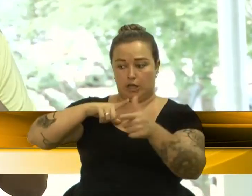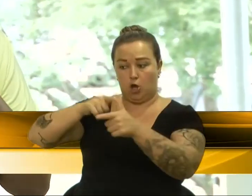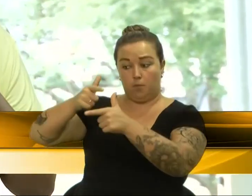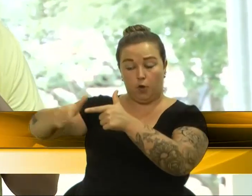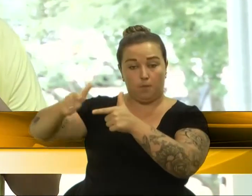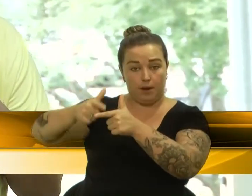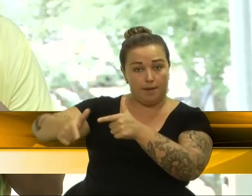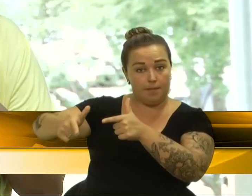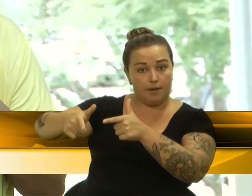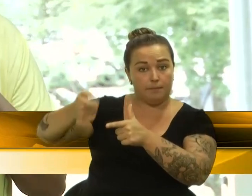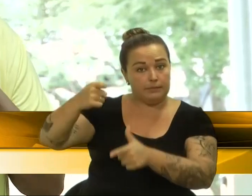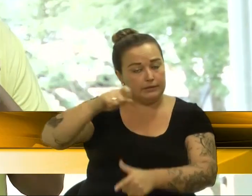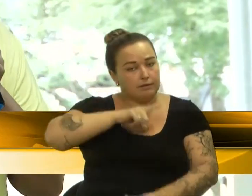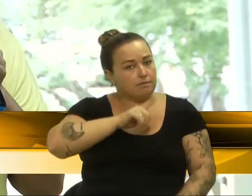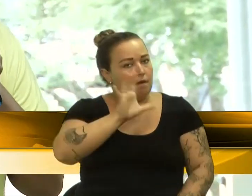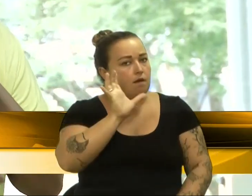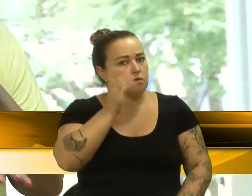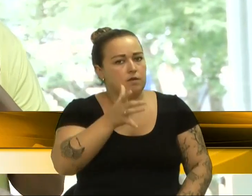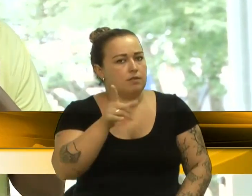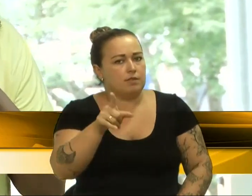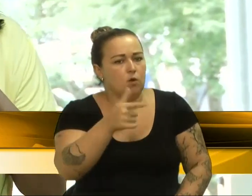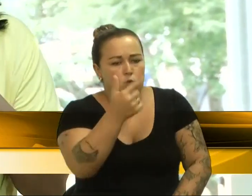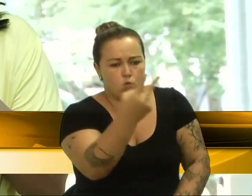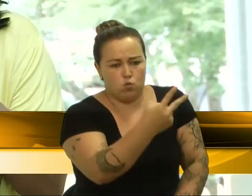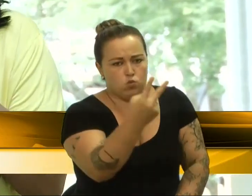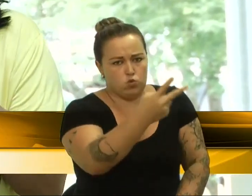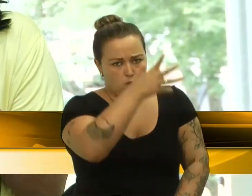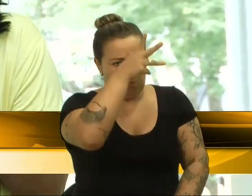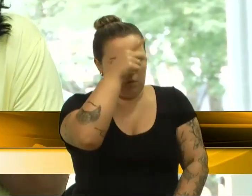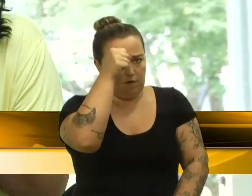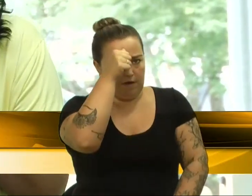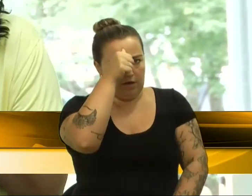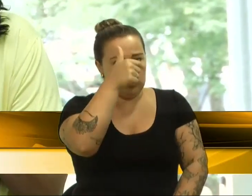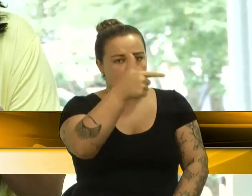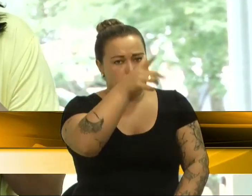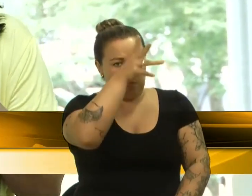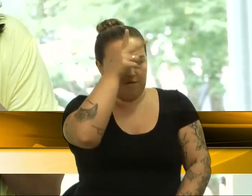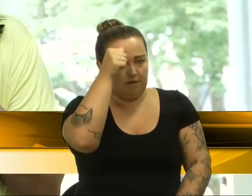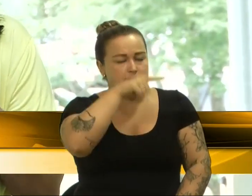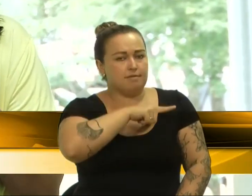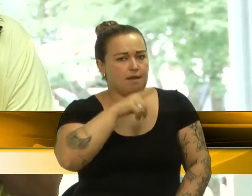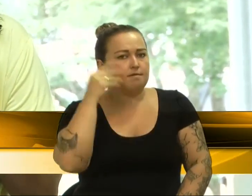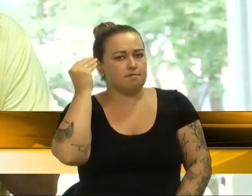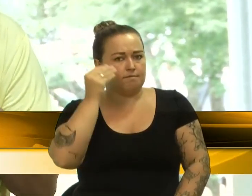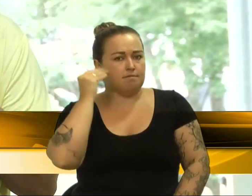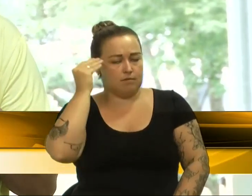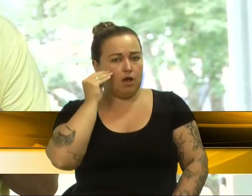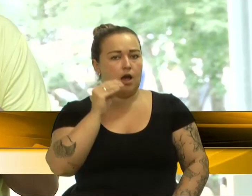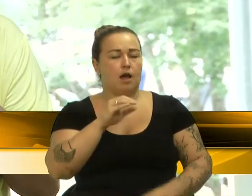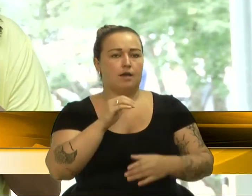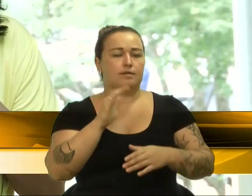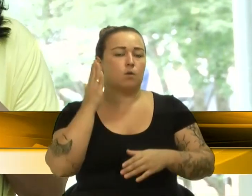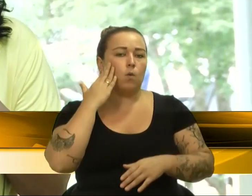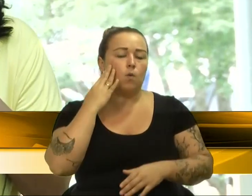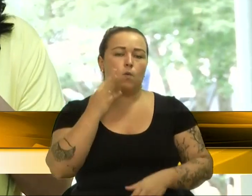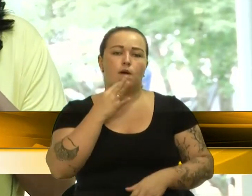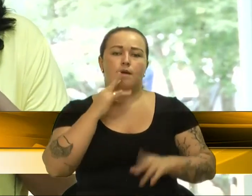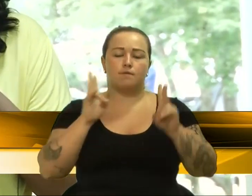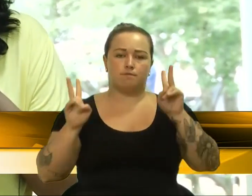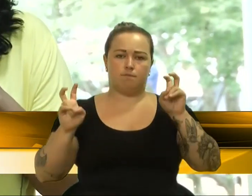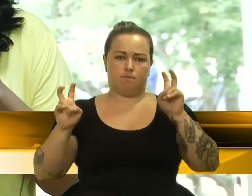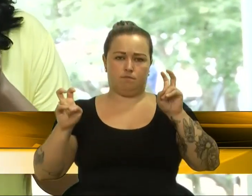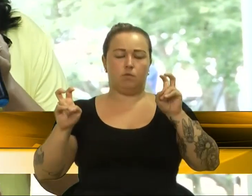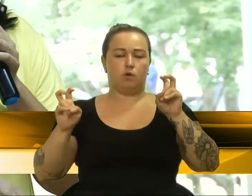está falando de pessoas inexperientes. Tanto o prefeito quanto o vice-prefeito têm experiência, acompanham o tema da nossa cidade, não é